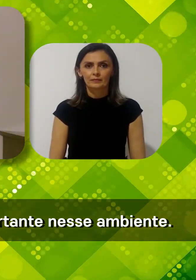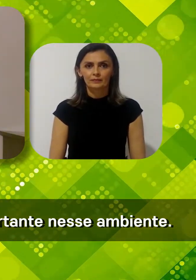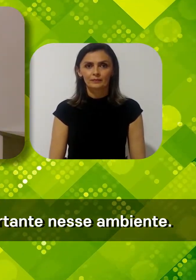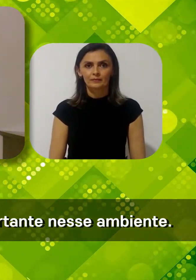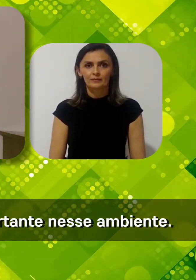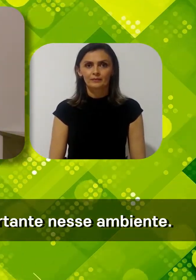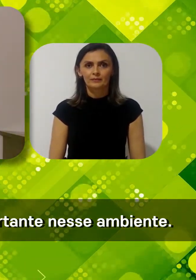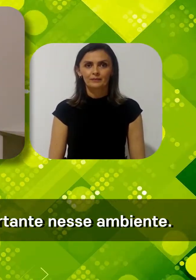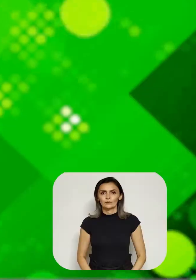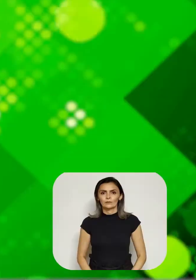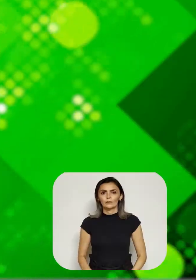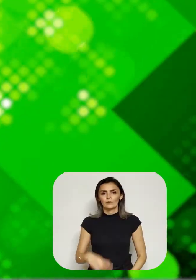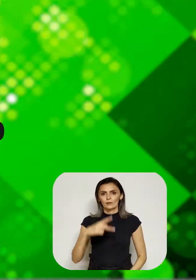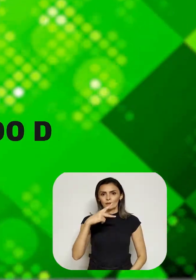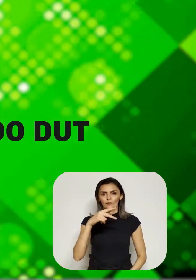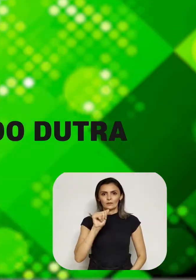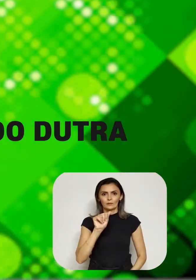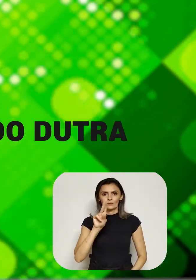nesse ambiente.